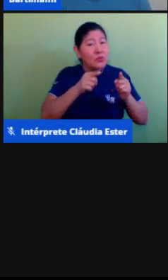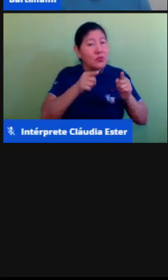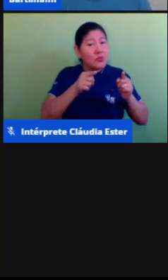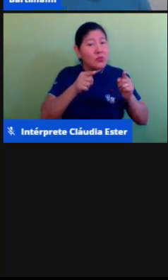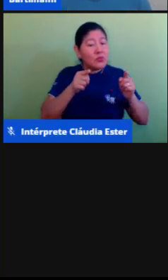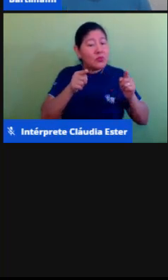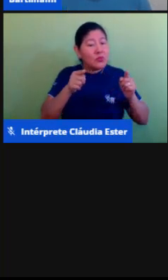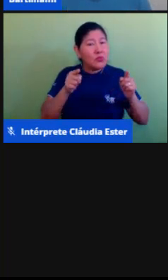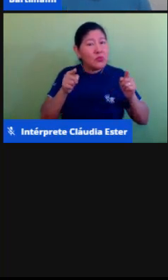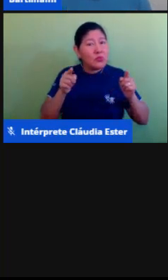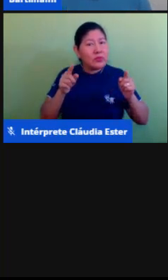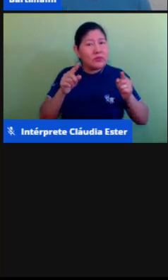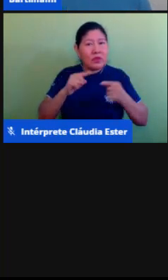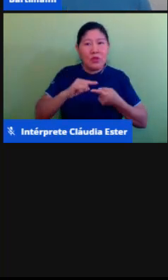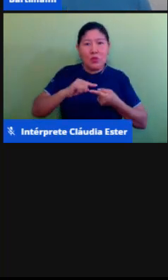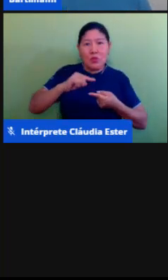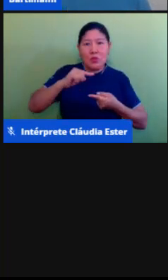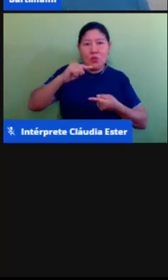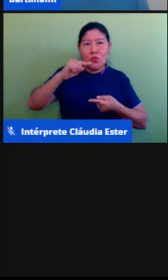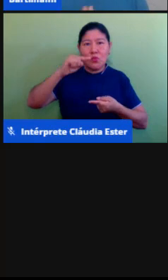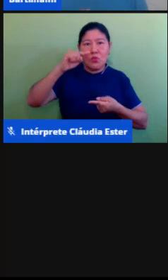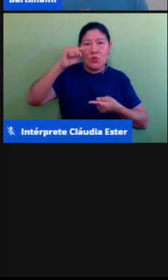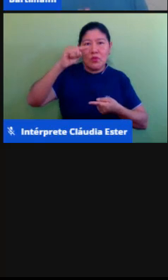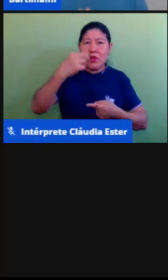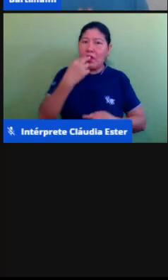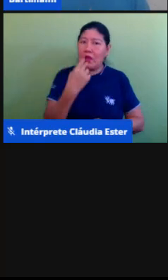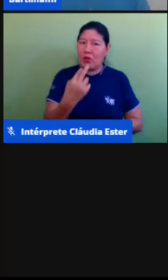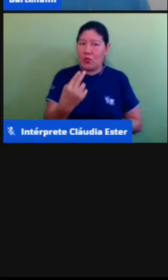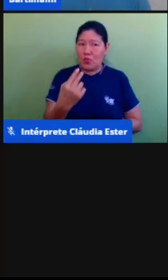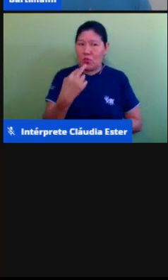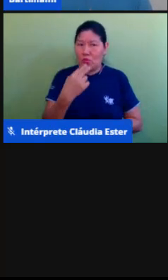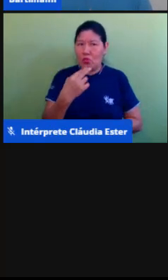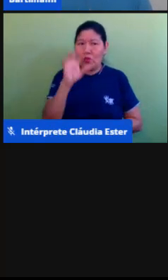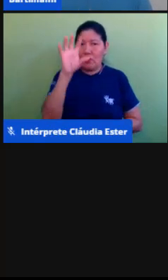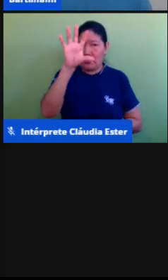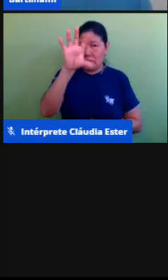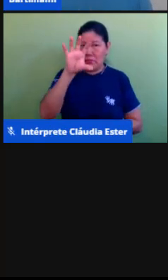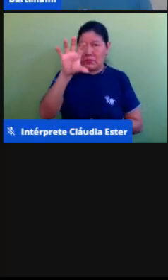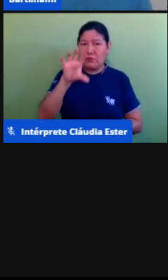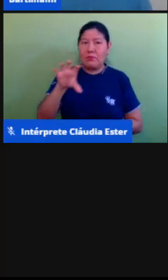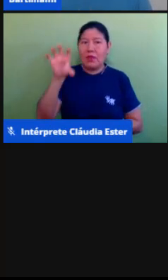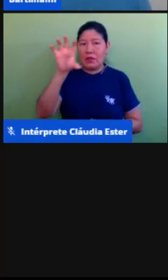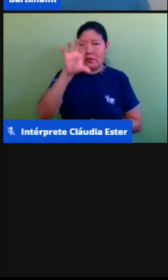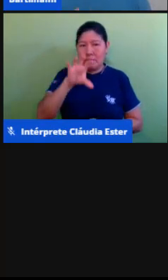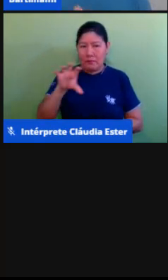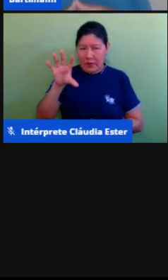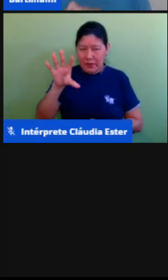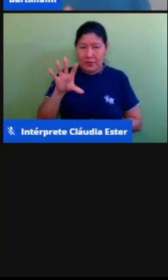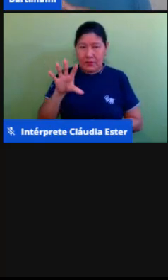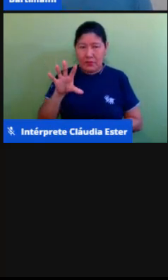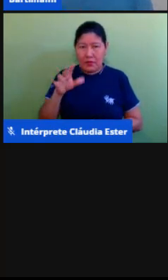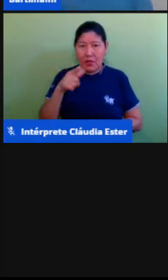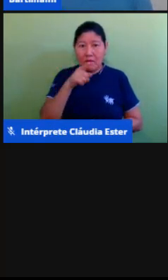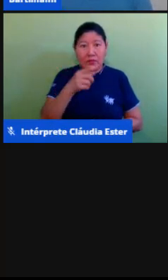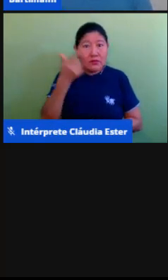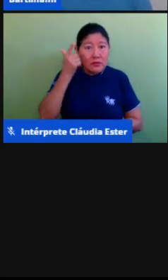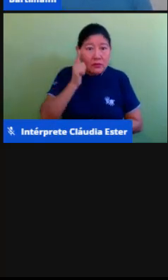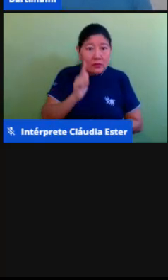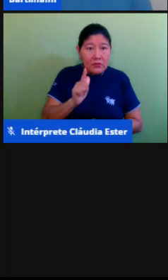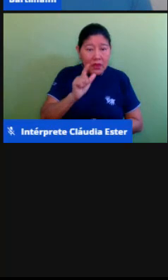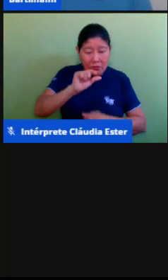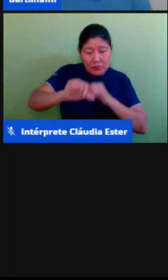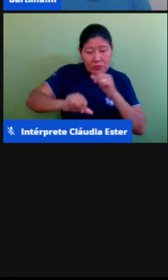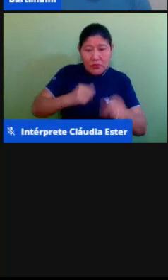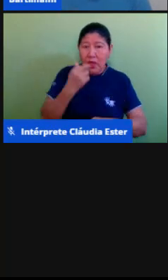cor do seu mapa. Aí é importante a gente detalhar uma situação. Você consegue mudar a cor do